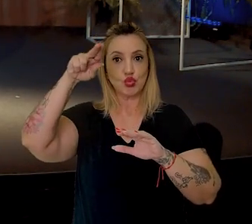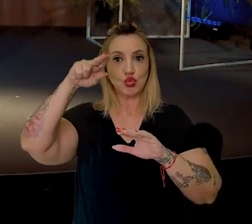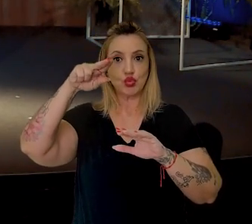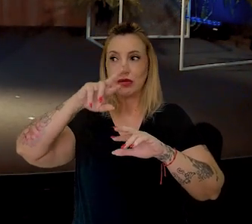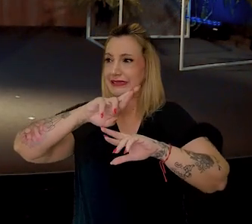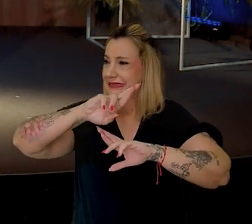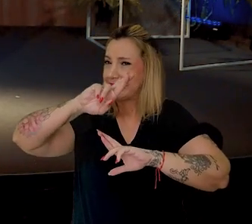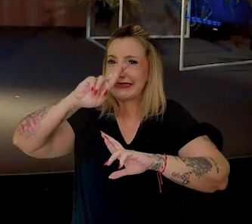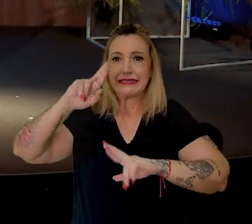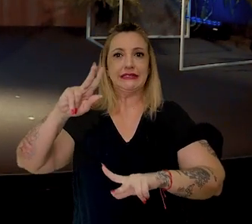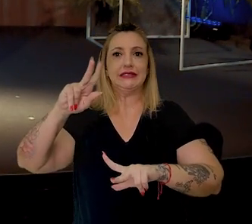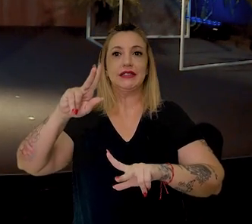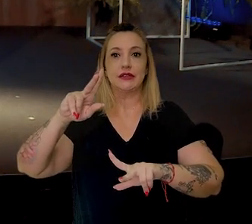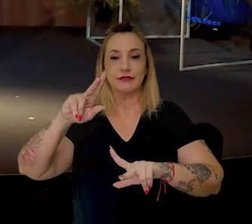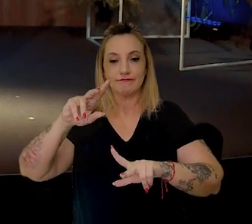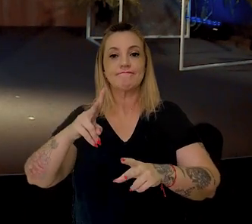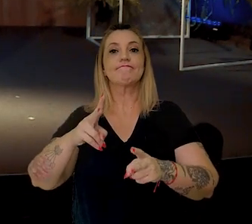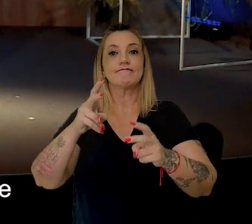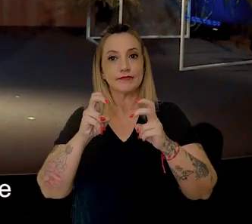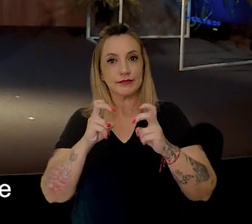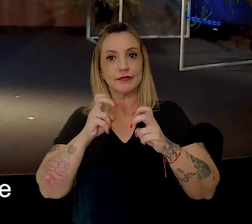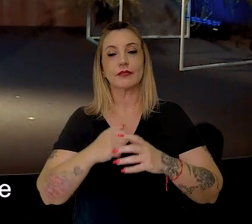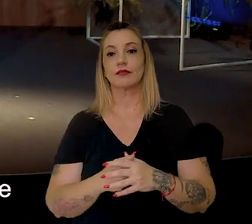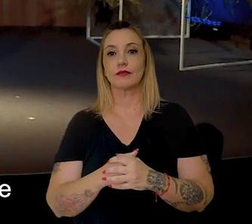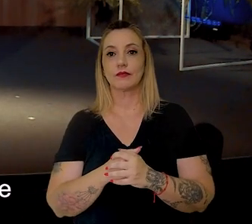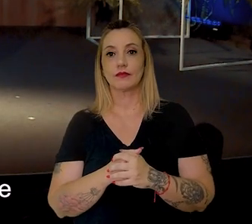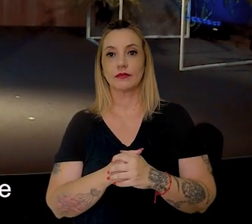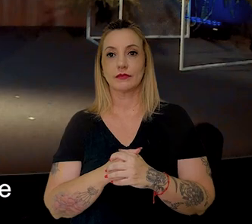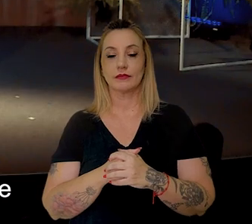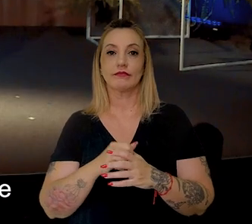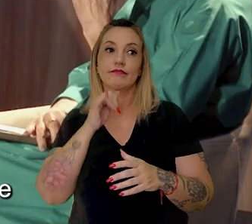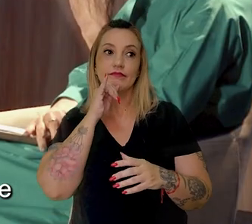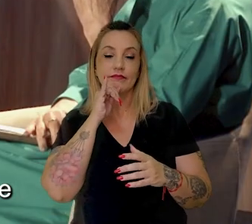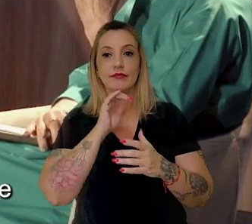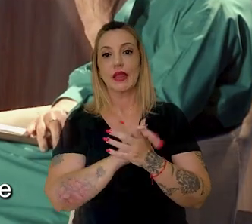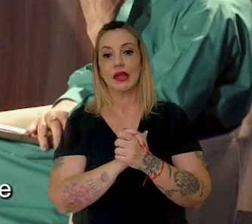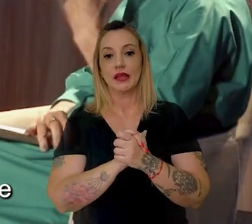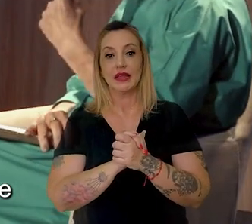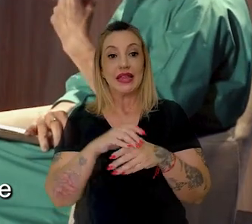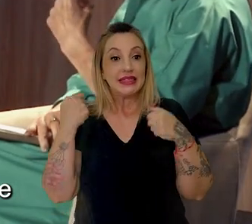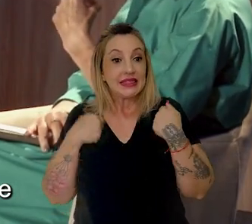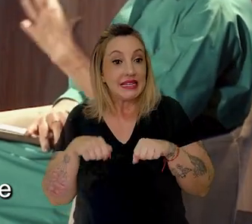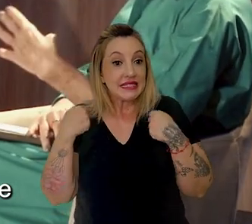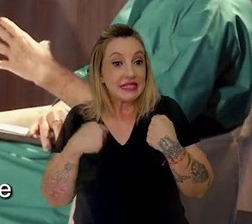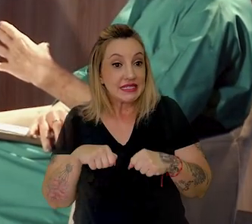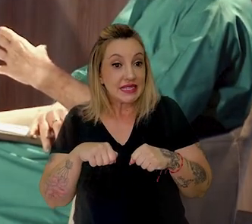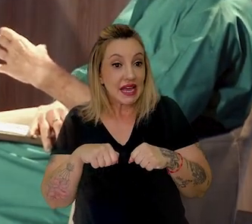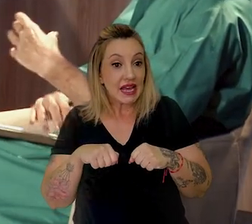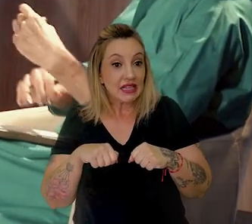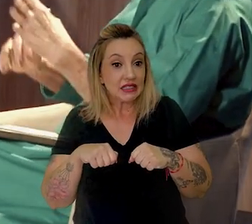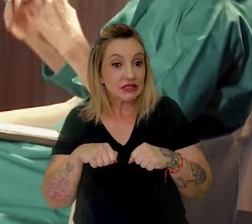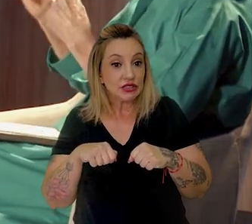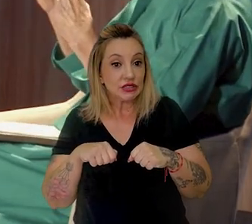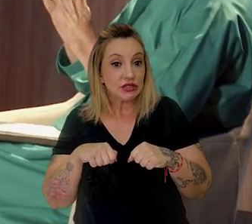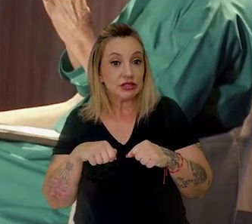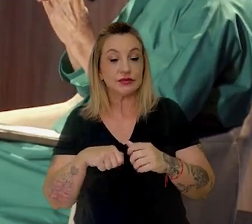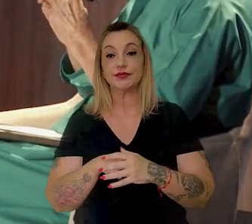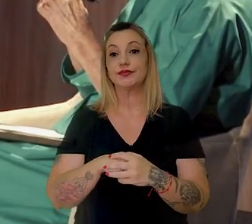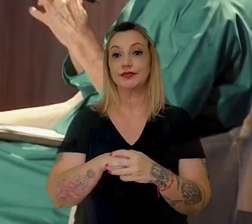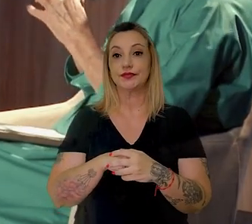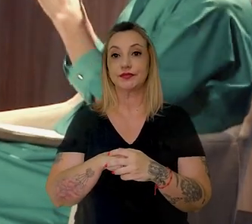né então eu vejo eh por exemplo eu vejo a necessidade de que